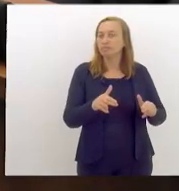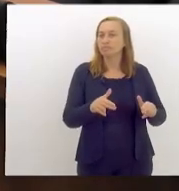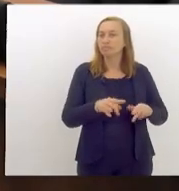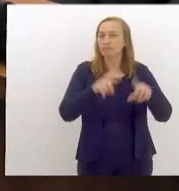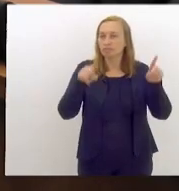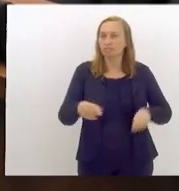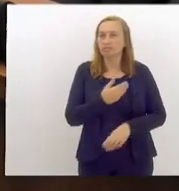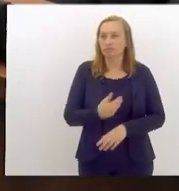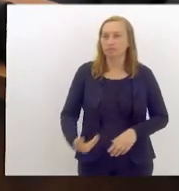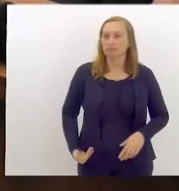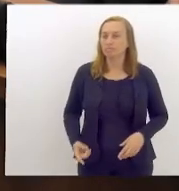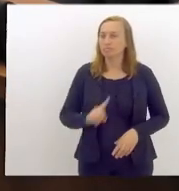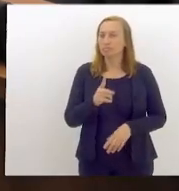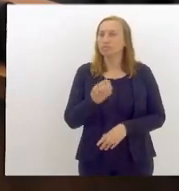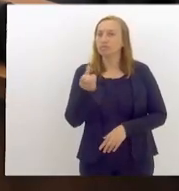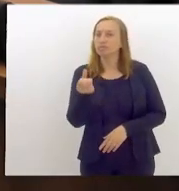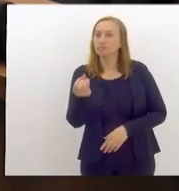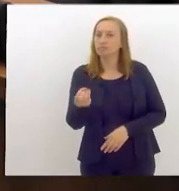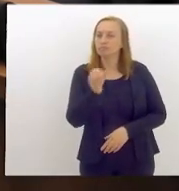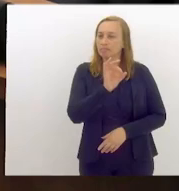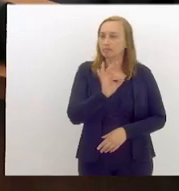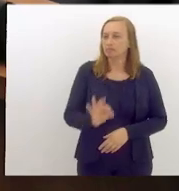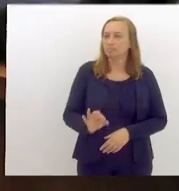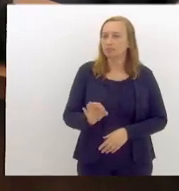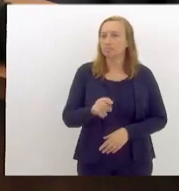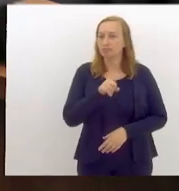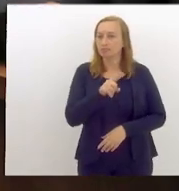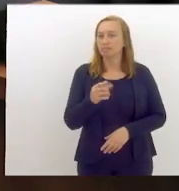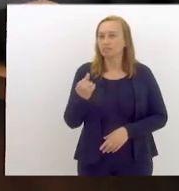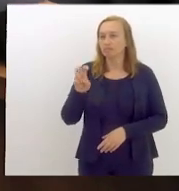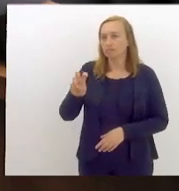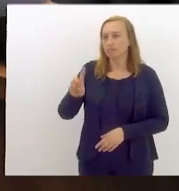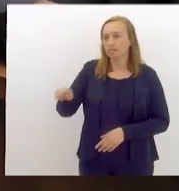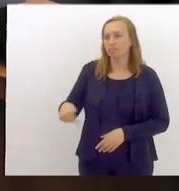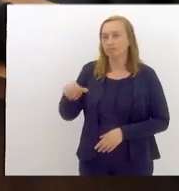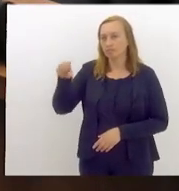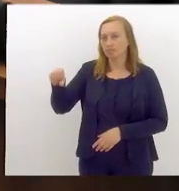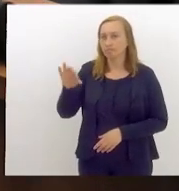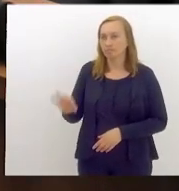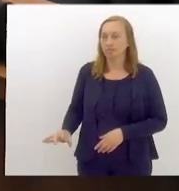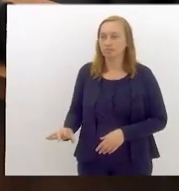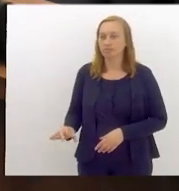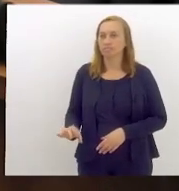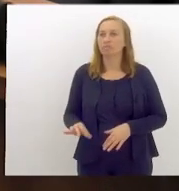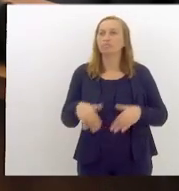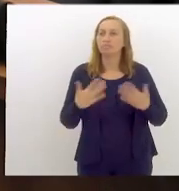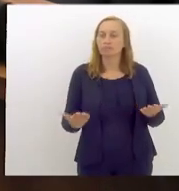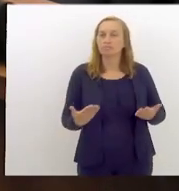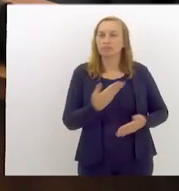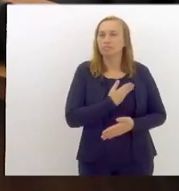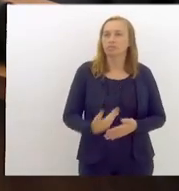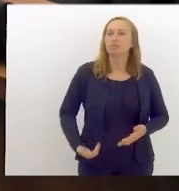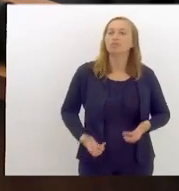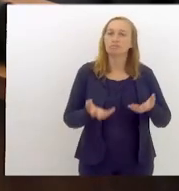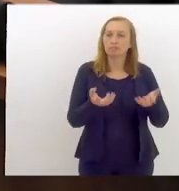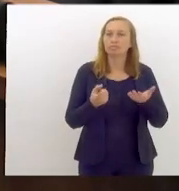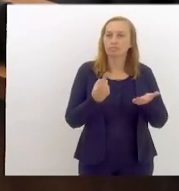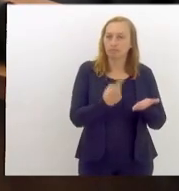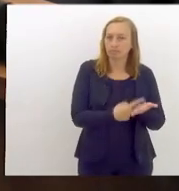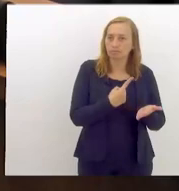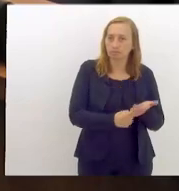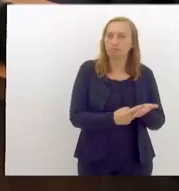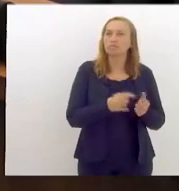do servidores não sessenta por cento para ele e 5,9%. então se o governo quisesse acordo